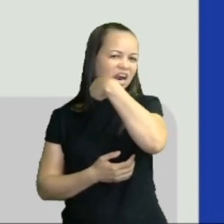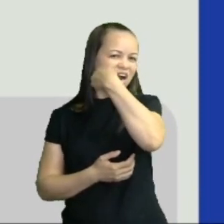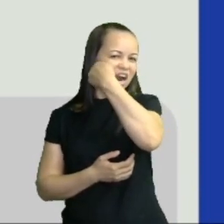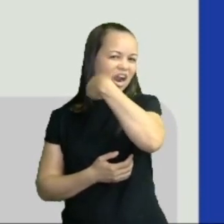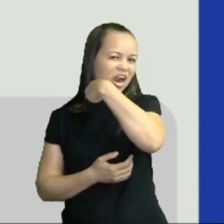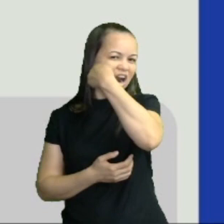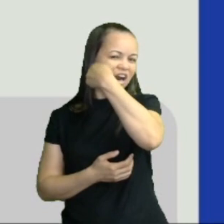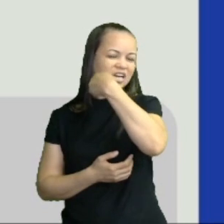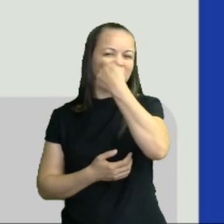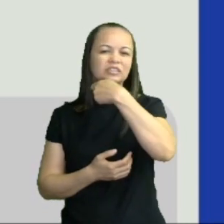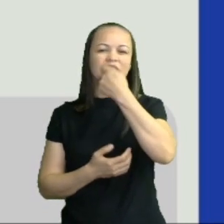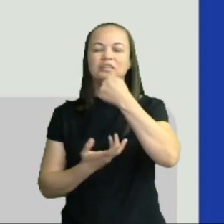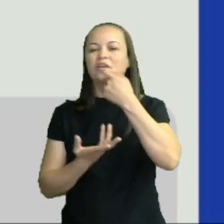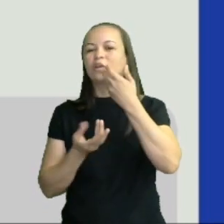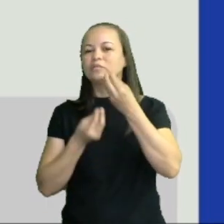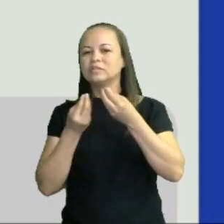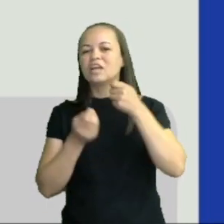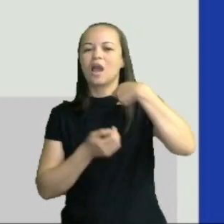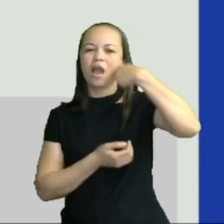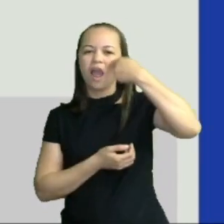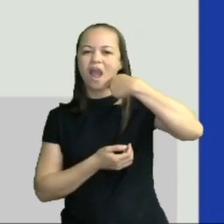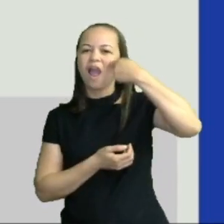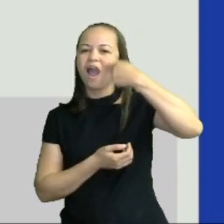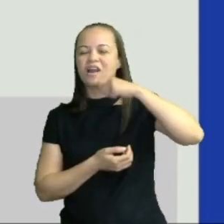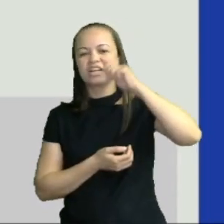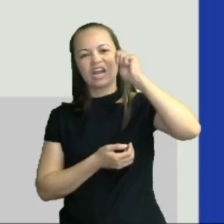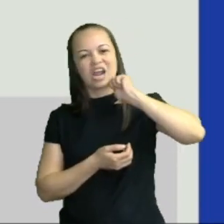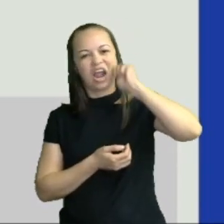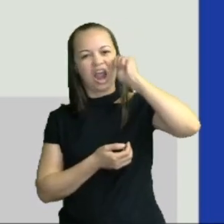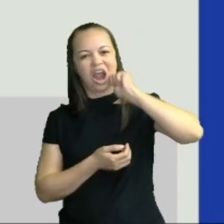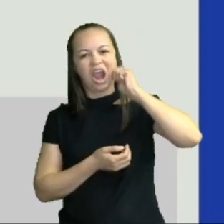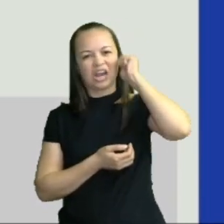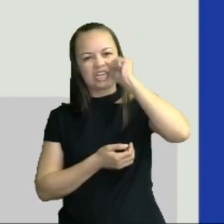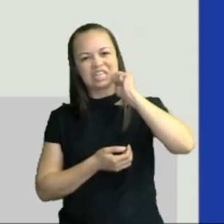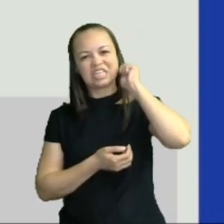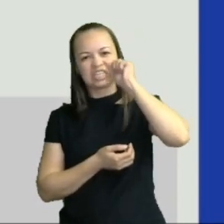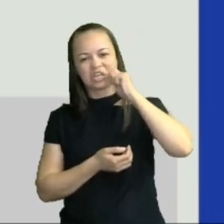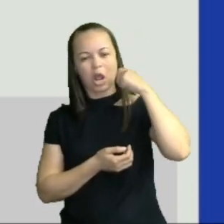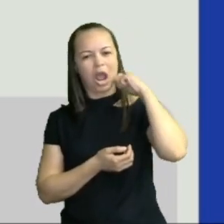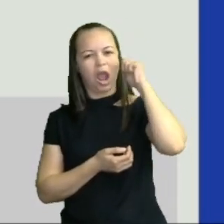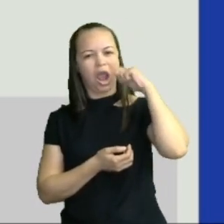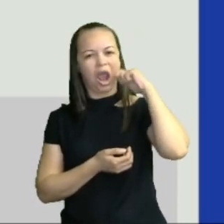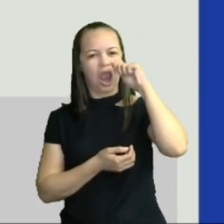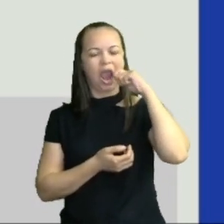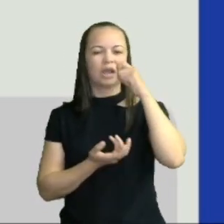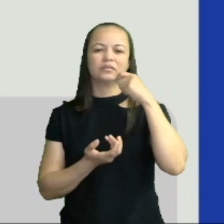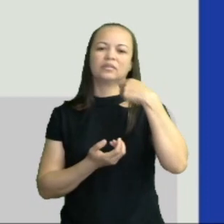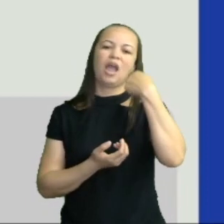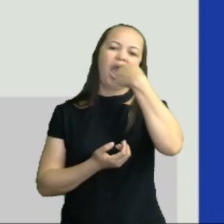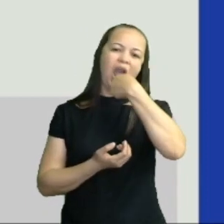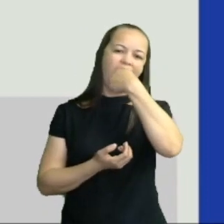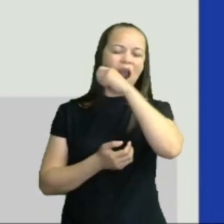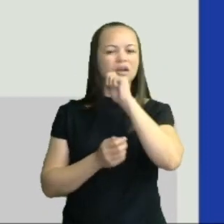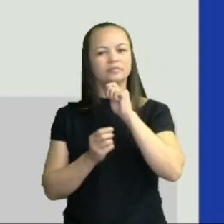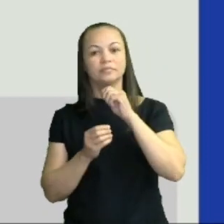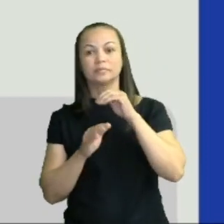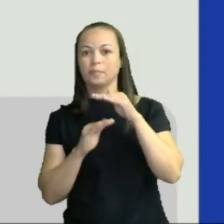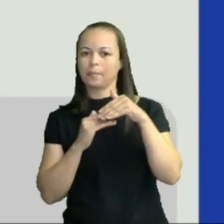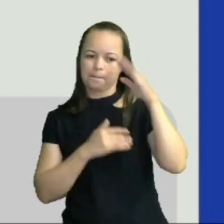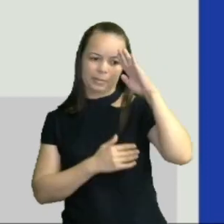esfrega bem de um lado e do outro, sempre em movimentos circulares atrás dos dentes. E,